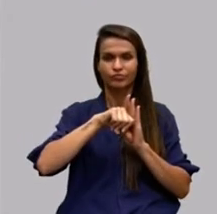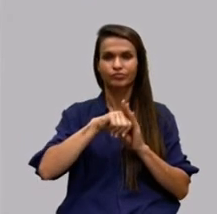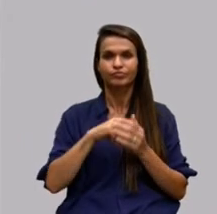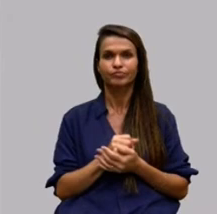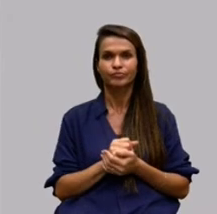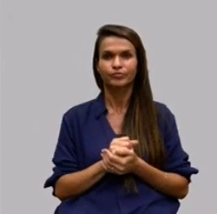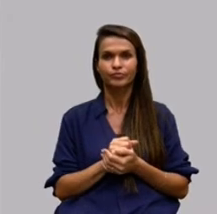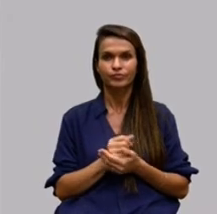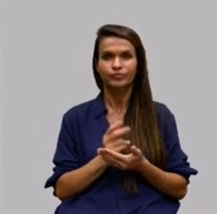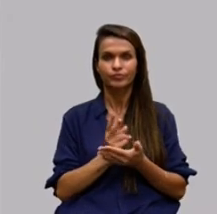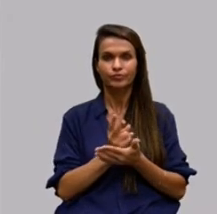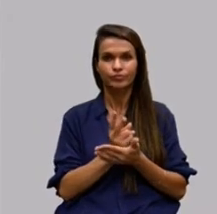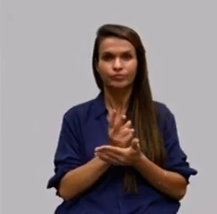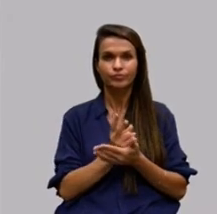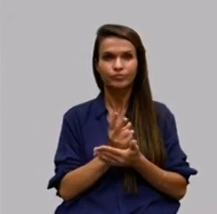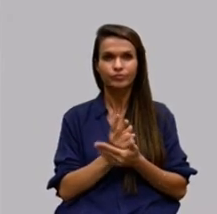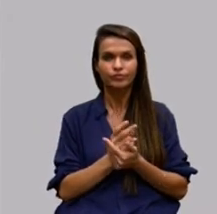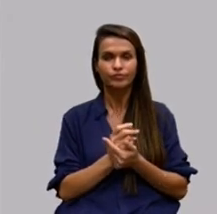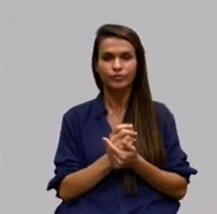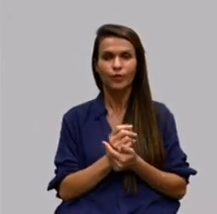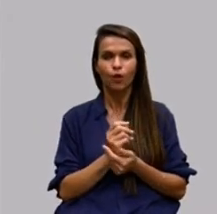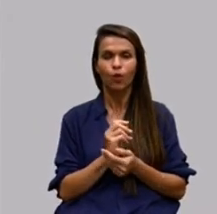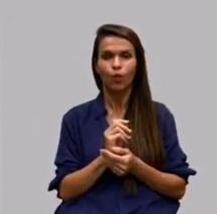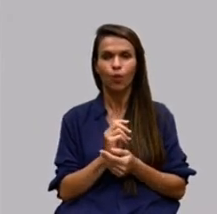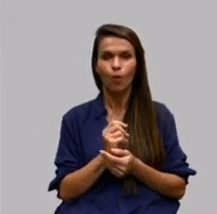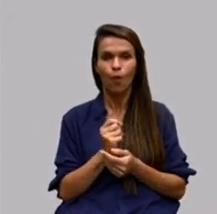estou caminhando para as conclusões.